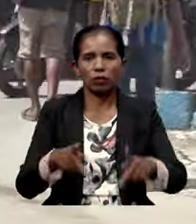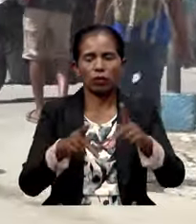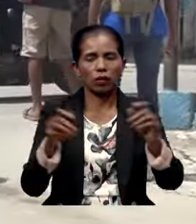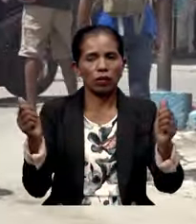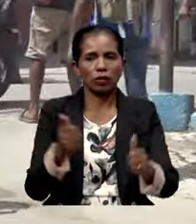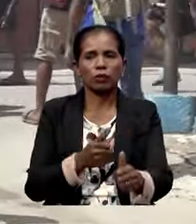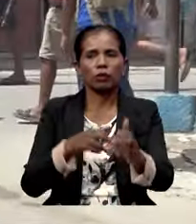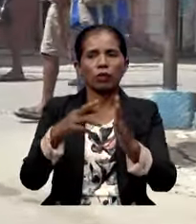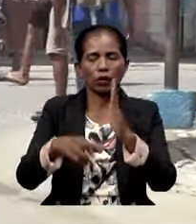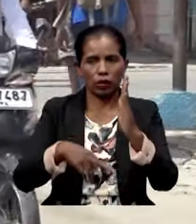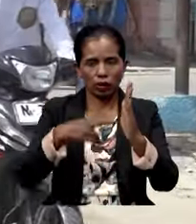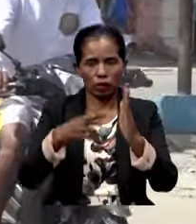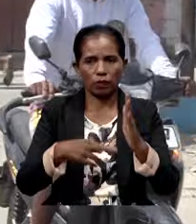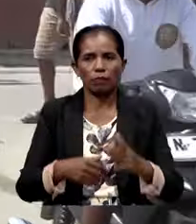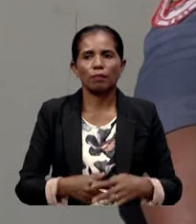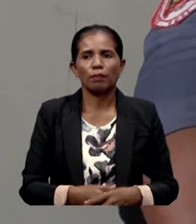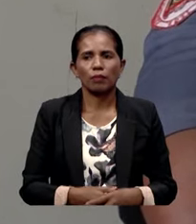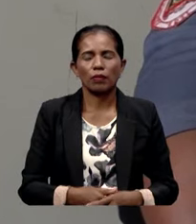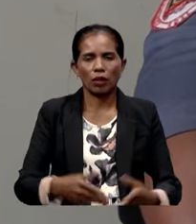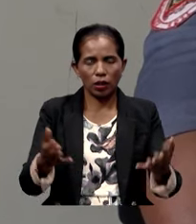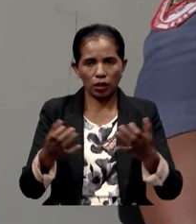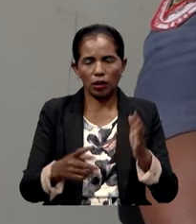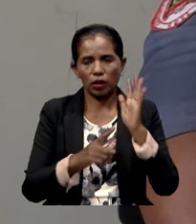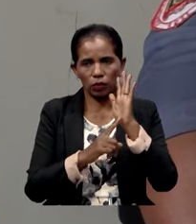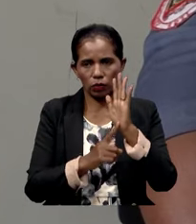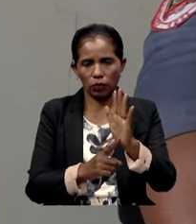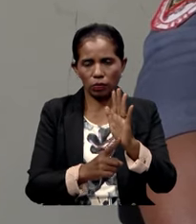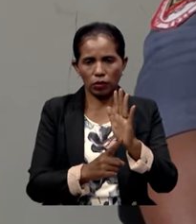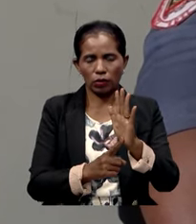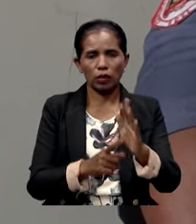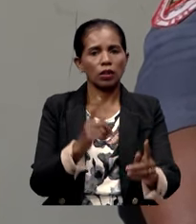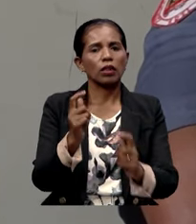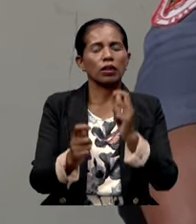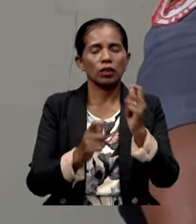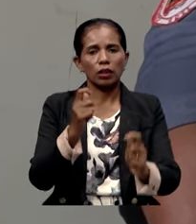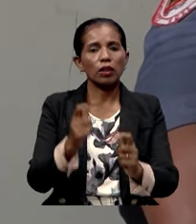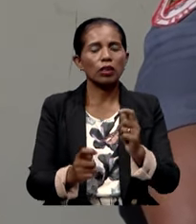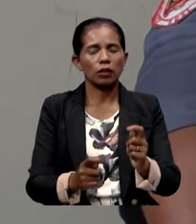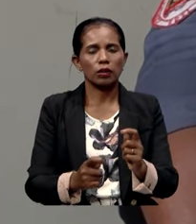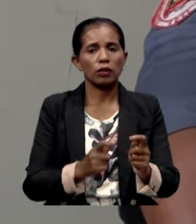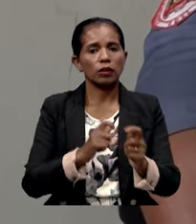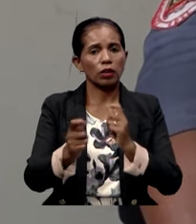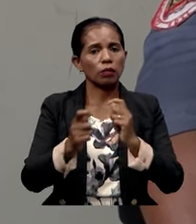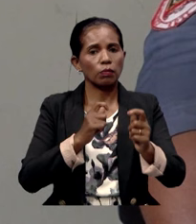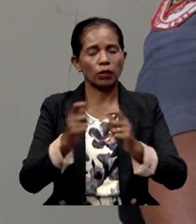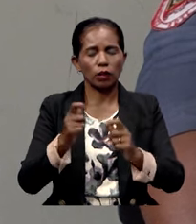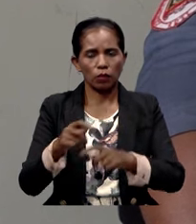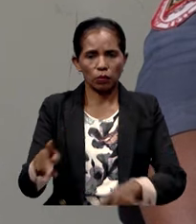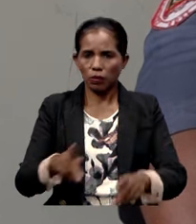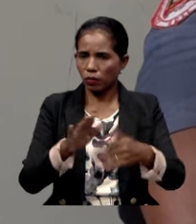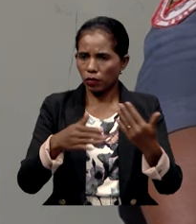cumpri regra trânsito. Trânsito hakarak informa ba iha transporte público sira hotu kata la